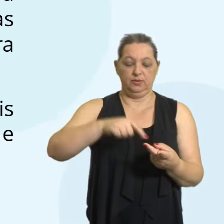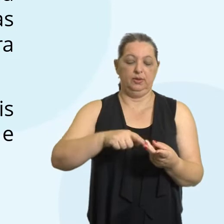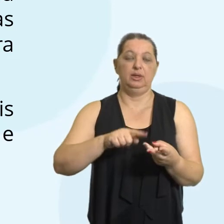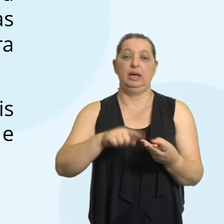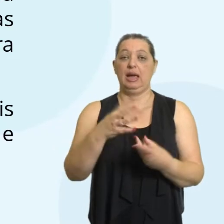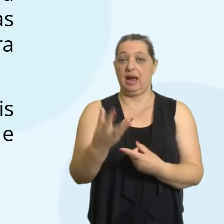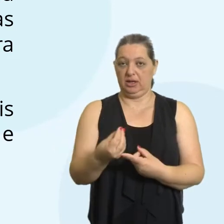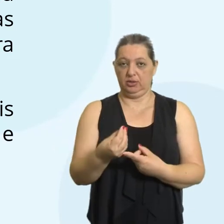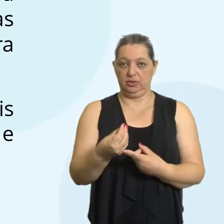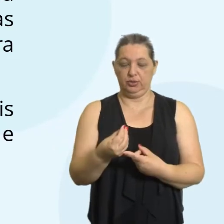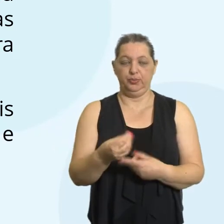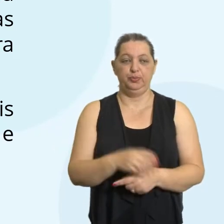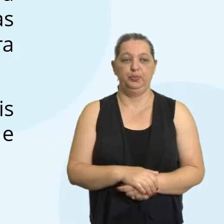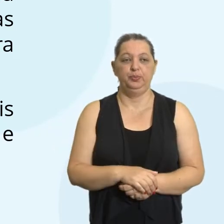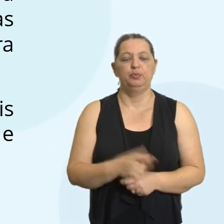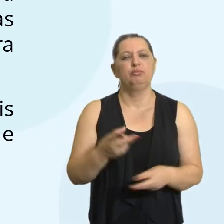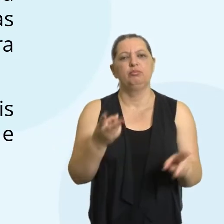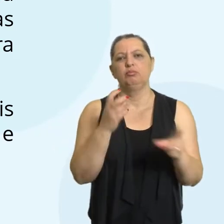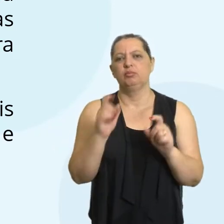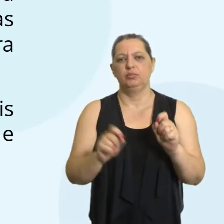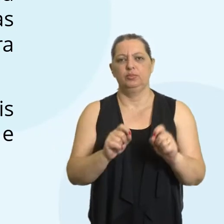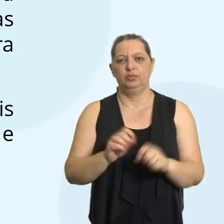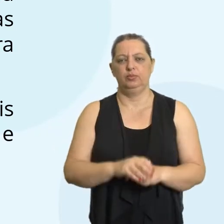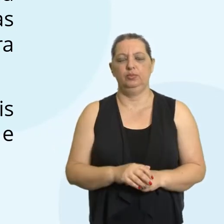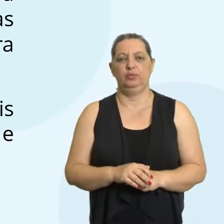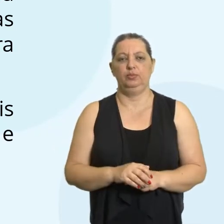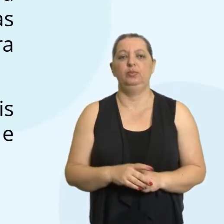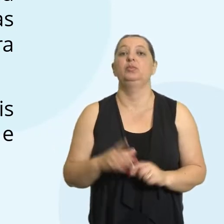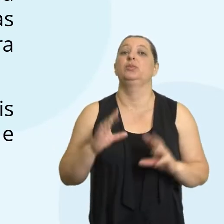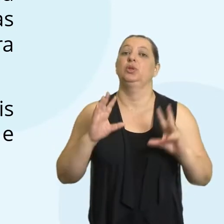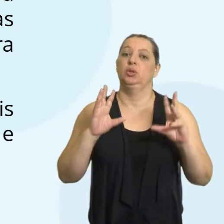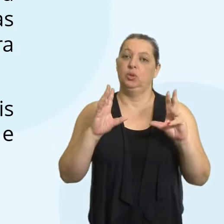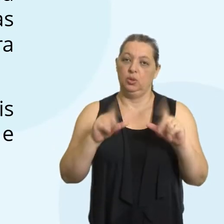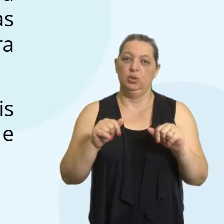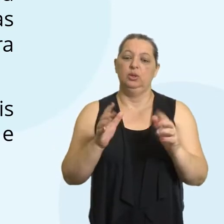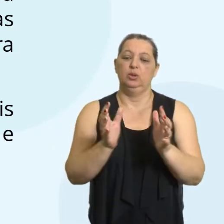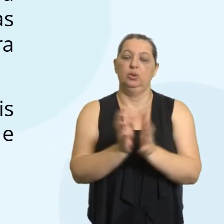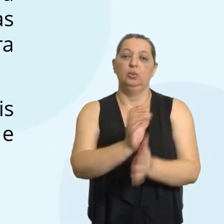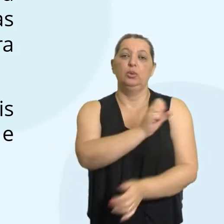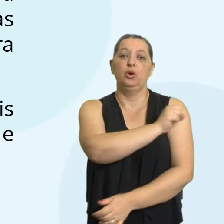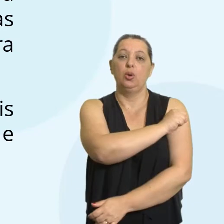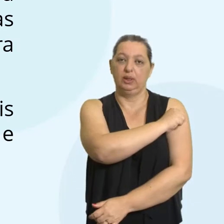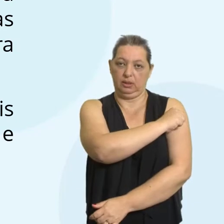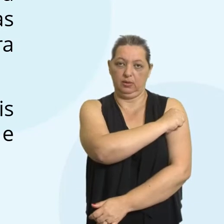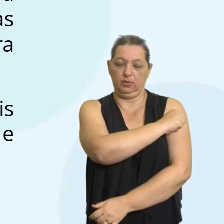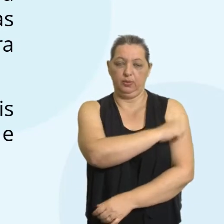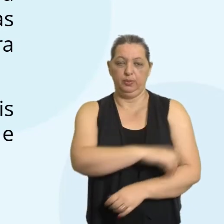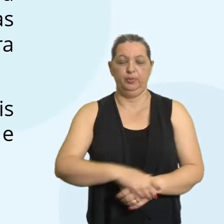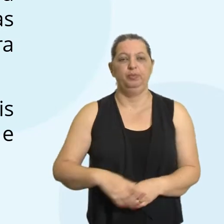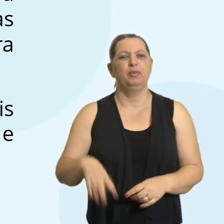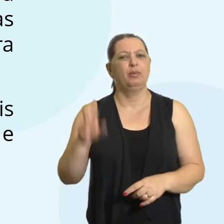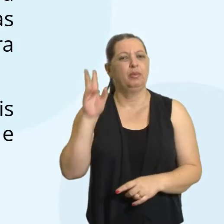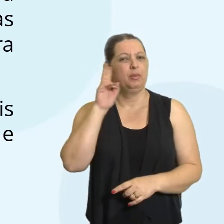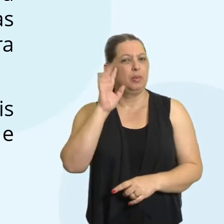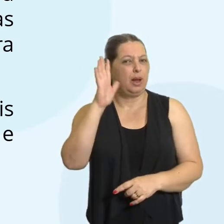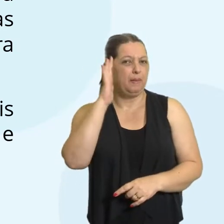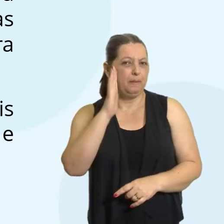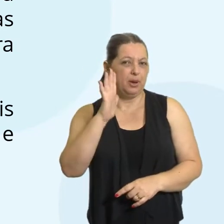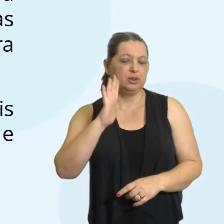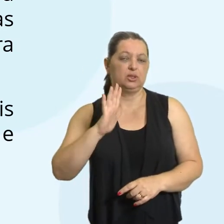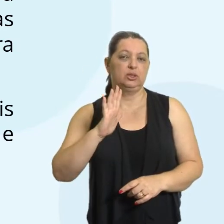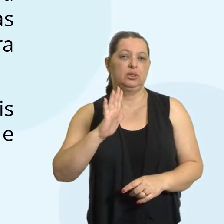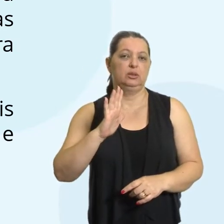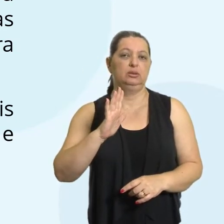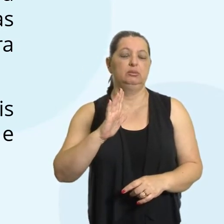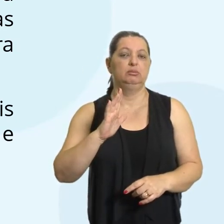para a gente vai observar o seguinte na e todas elas são do oitavo ano Então vamos imaginar vamos imaginar em uma Unidade